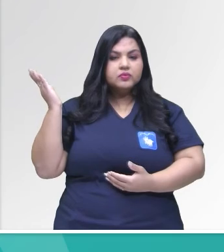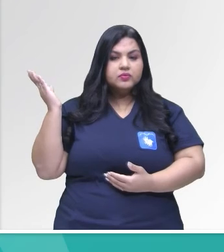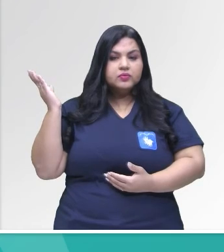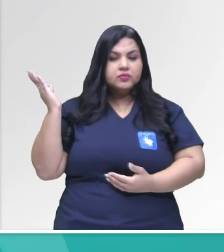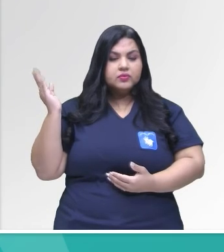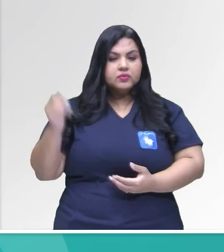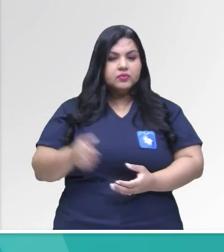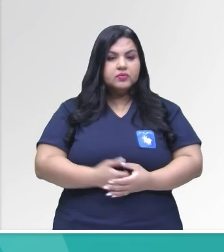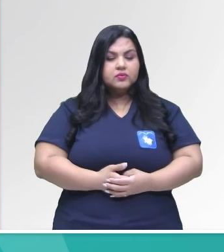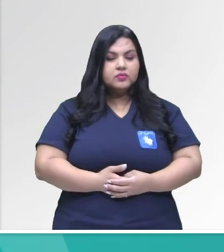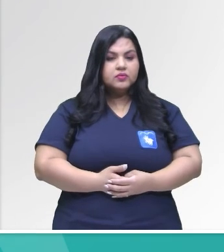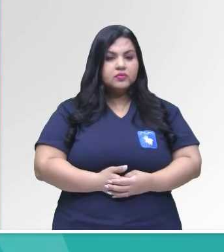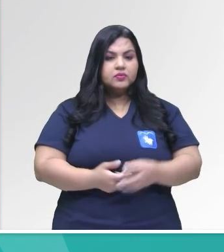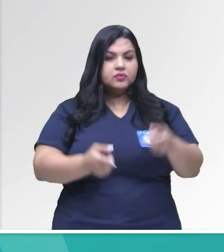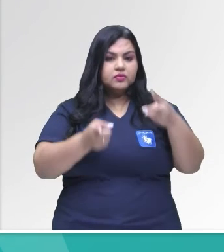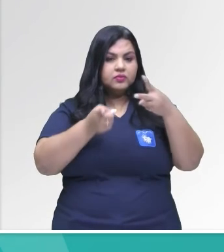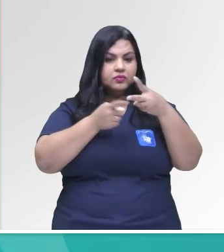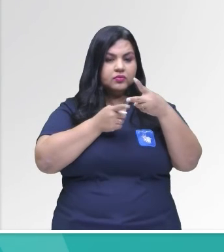Nós fomos